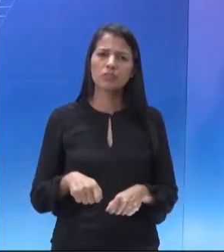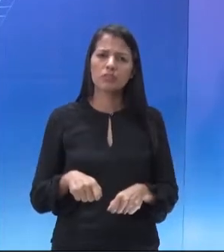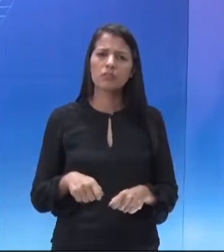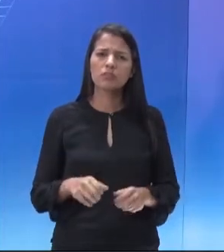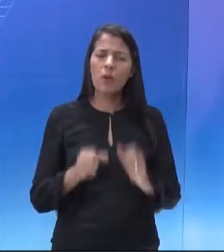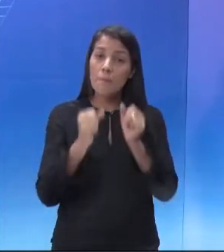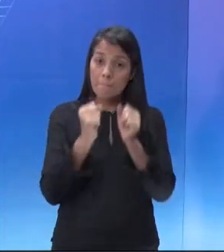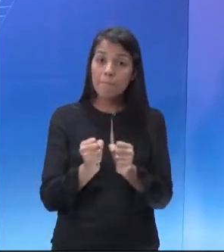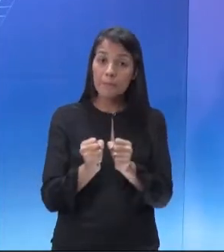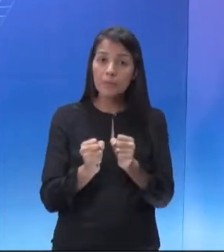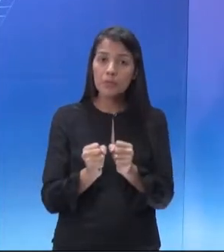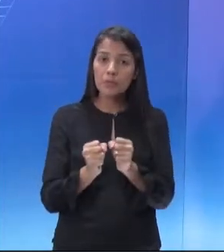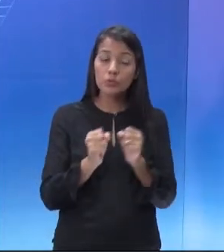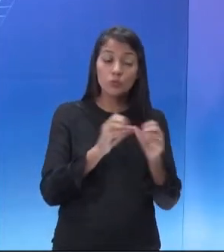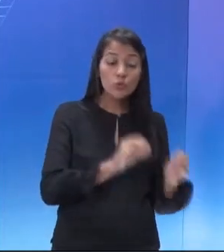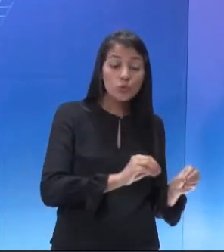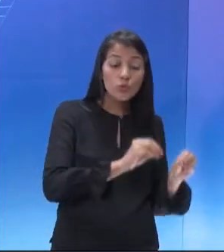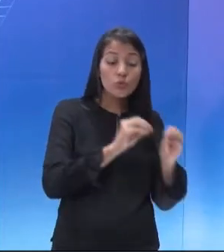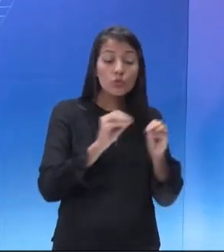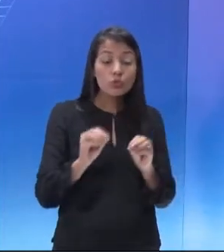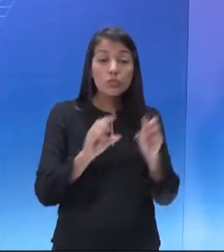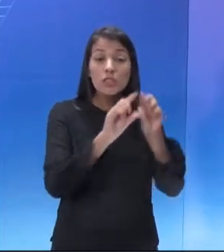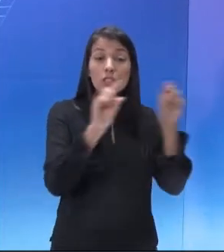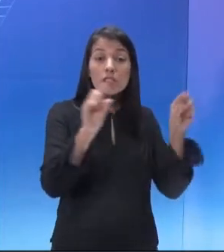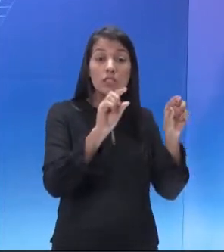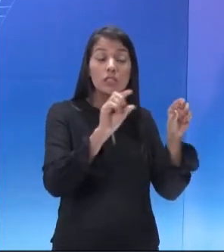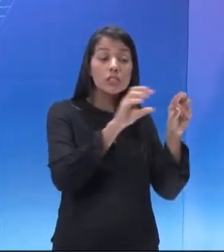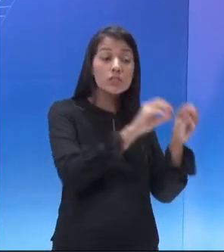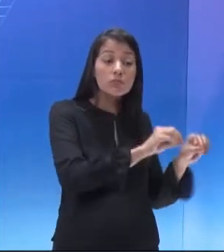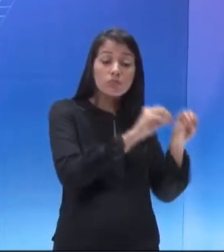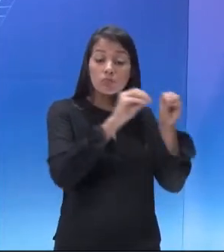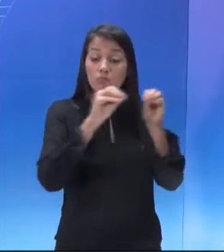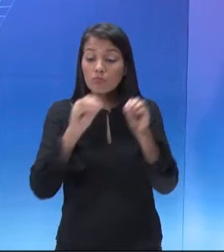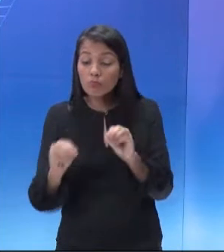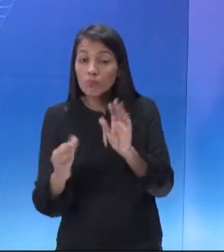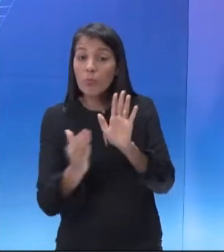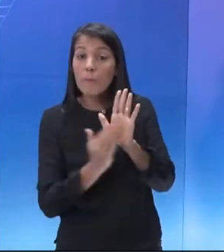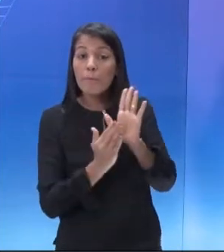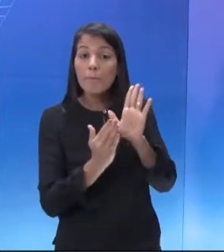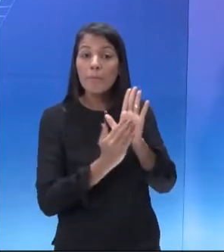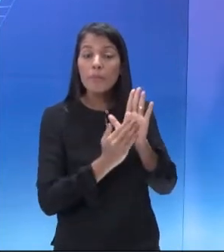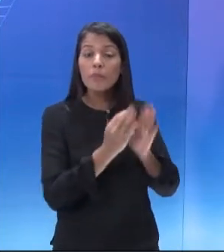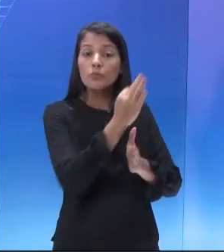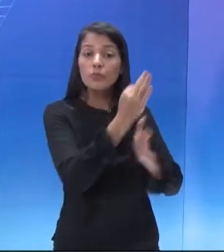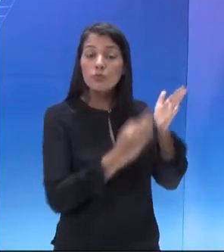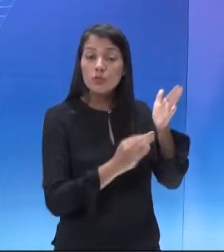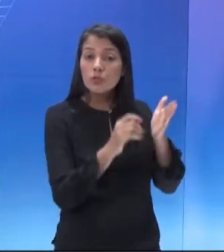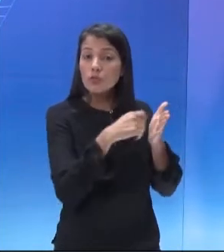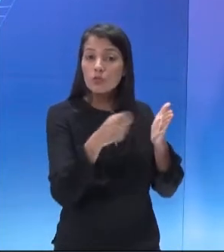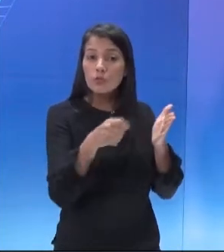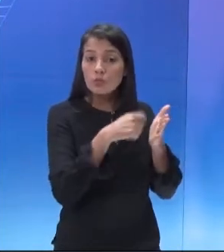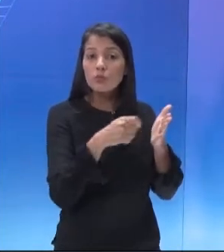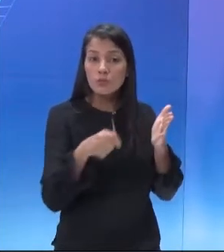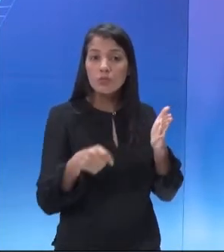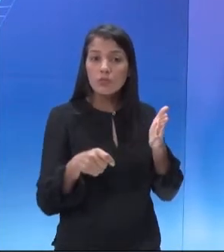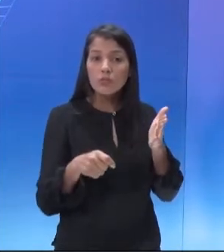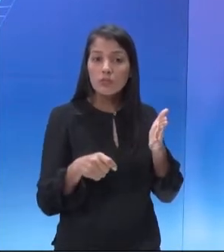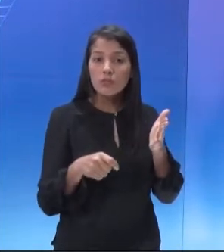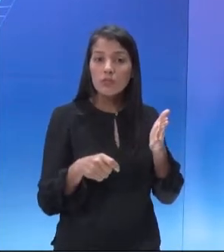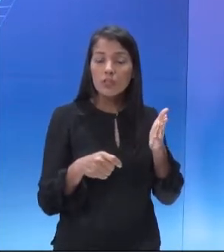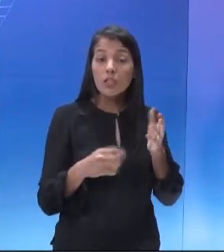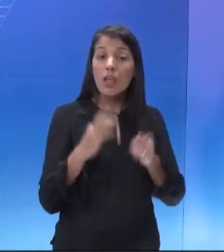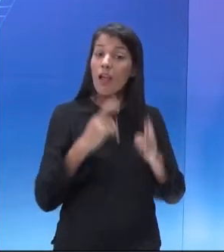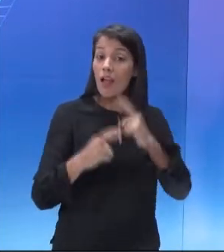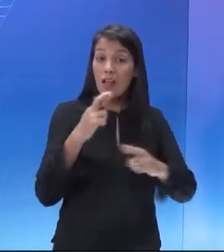evocar uma citação como essa, você pode escrever uma citação como essa para relacionar, para argumentar com